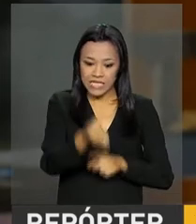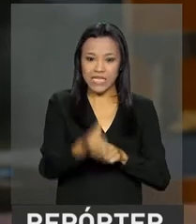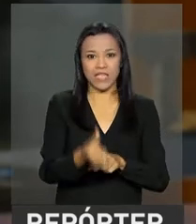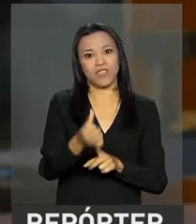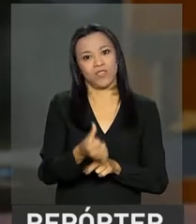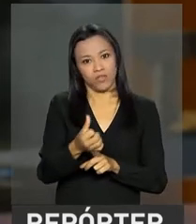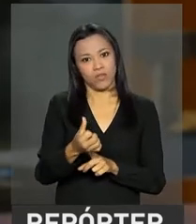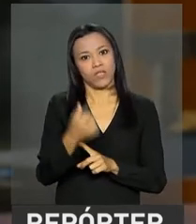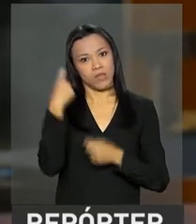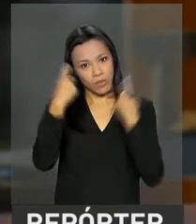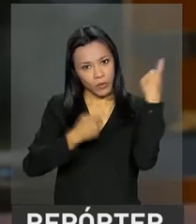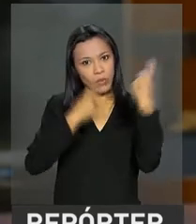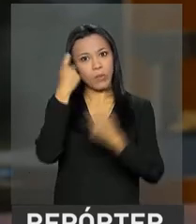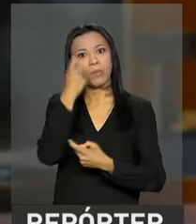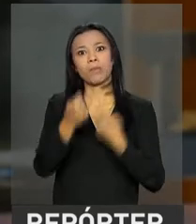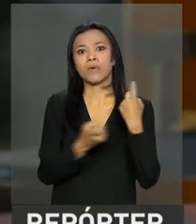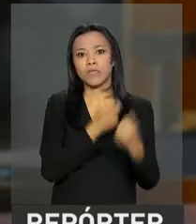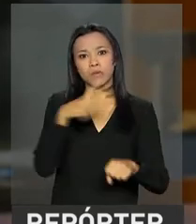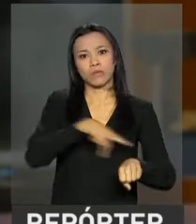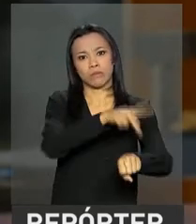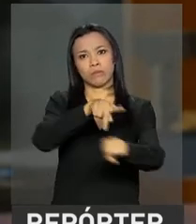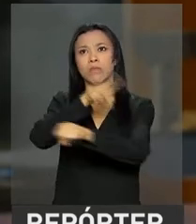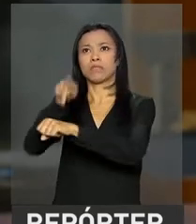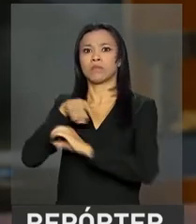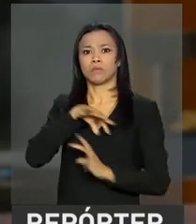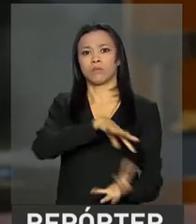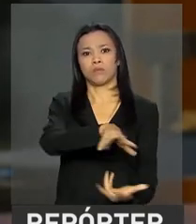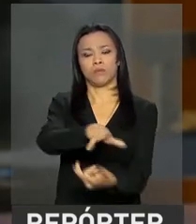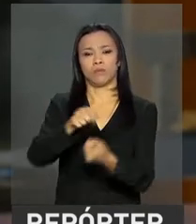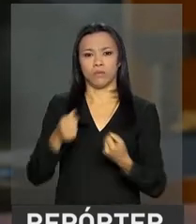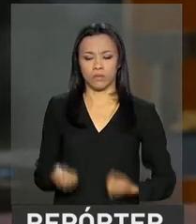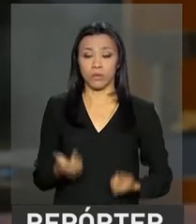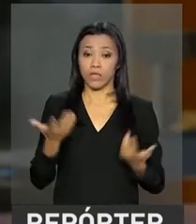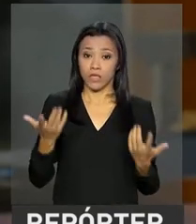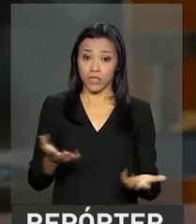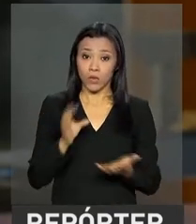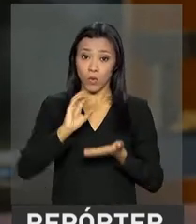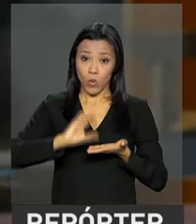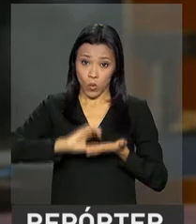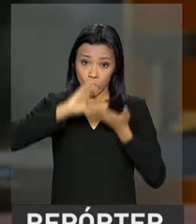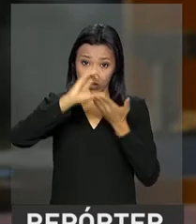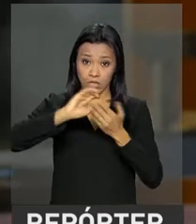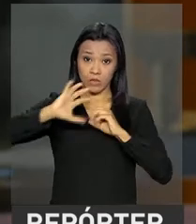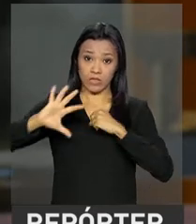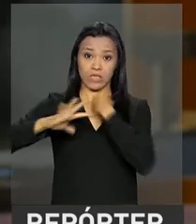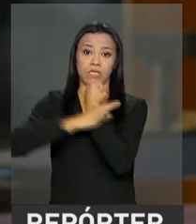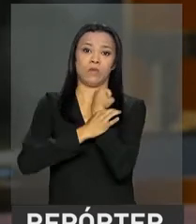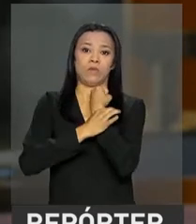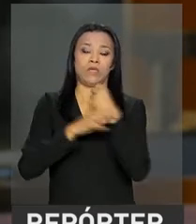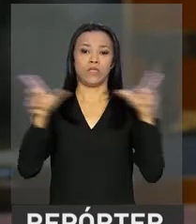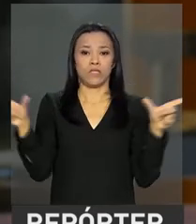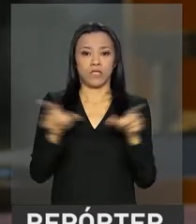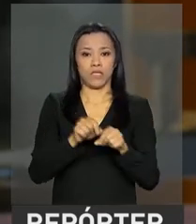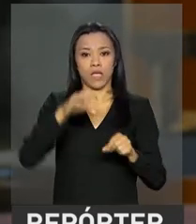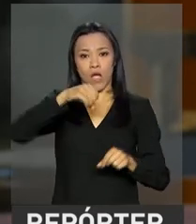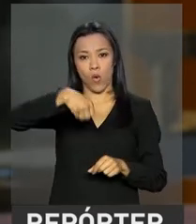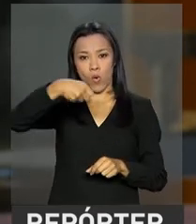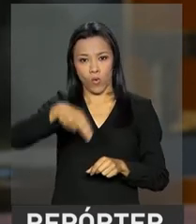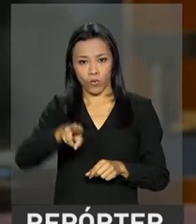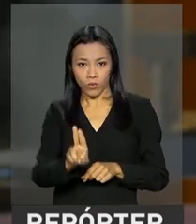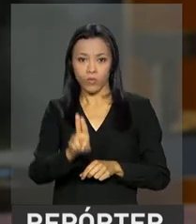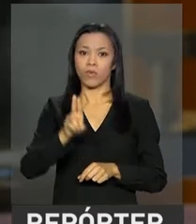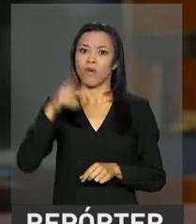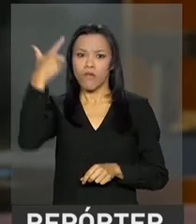preocupando a comunidade internacional o conselho de segurança das nações unidas deve se reunir hoje para discutir